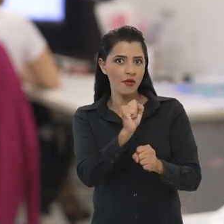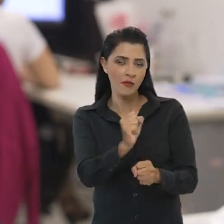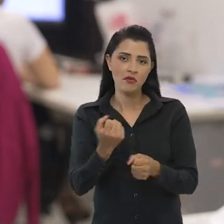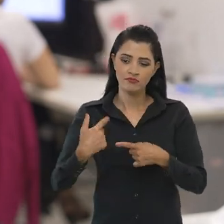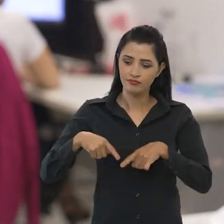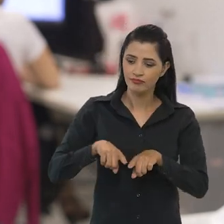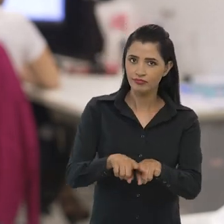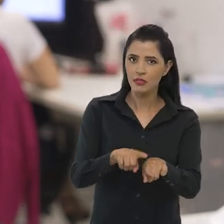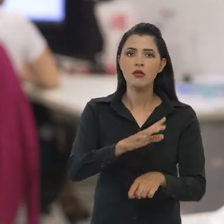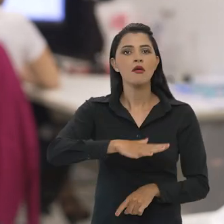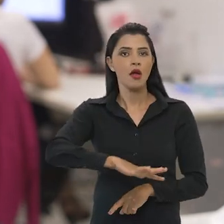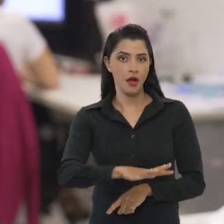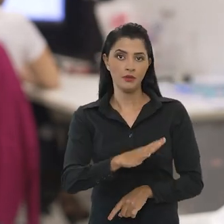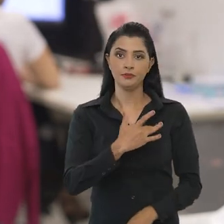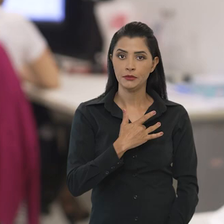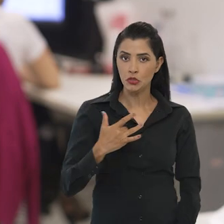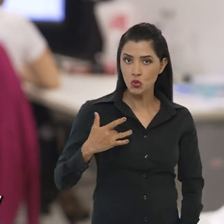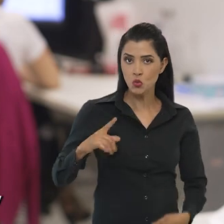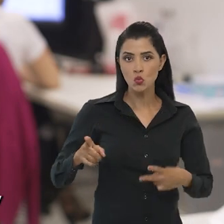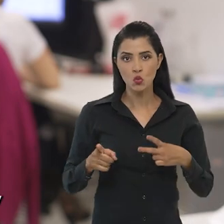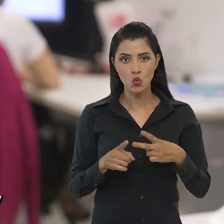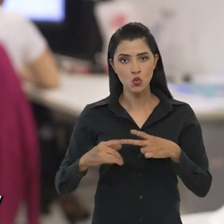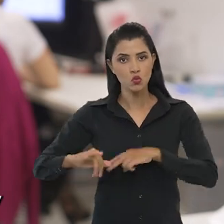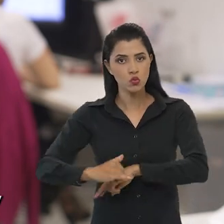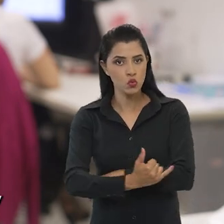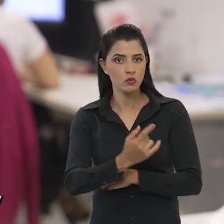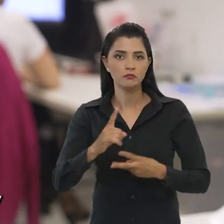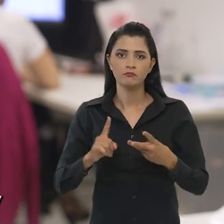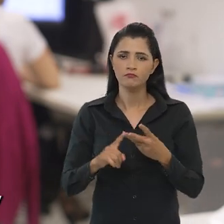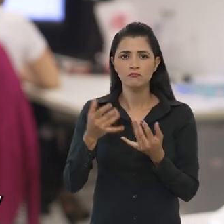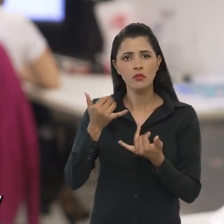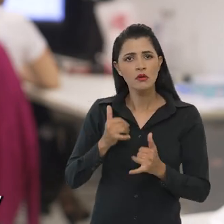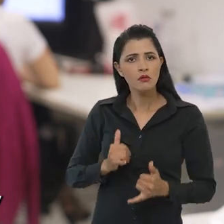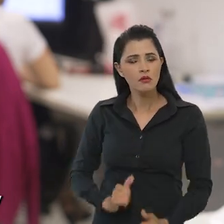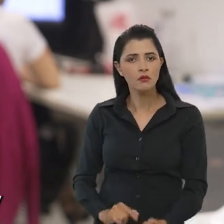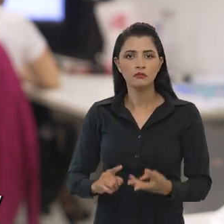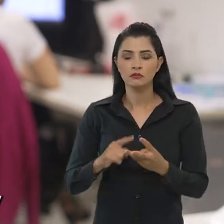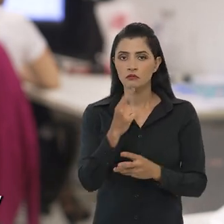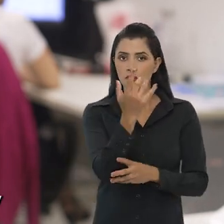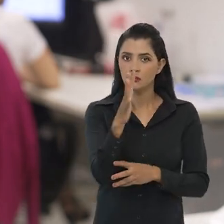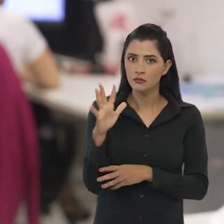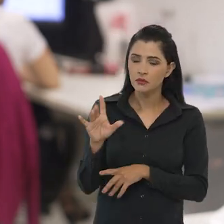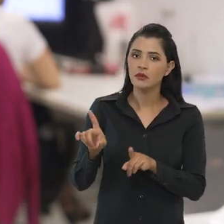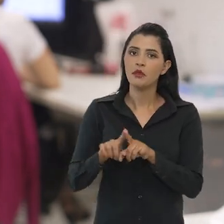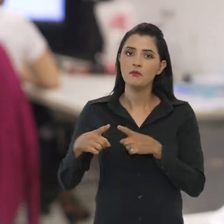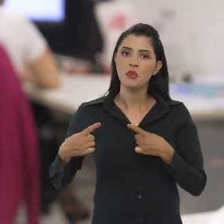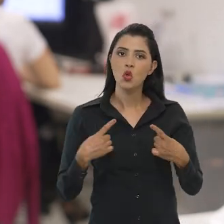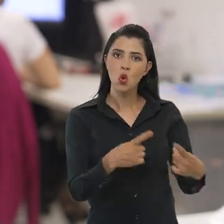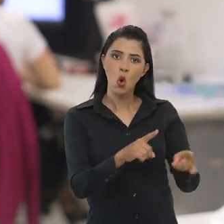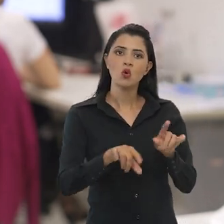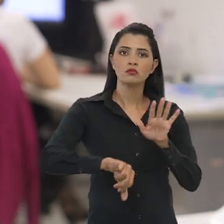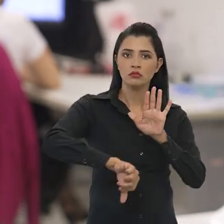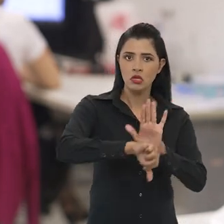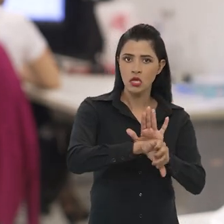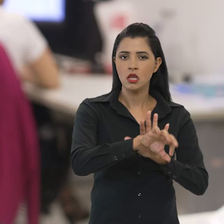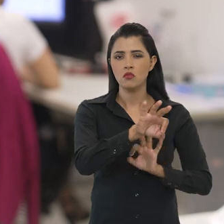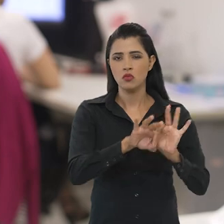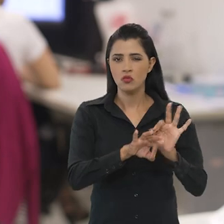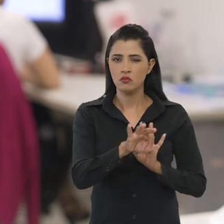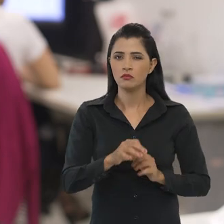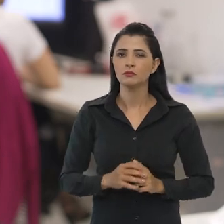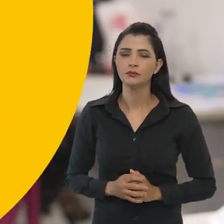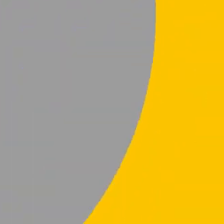e fortalecimento de parcerias em áreas como saúde, infraestrutura, energia, meio ambiente e combate ao